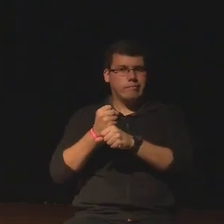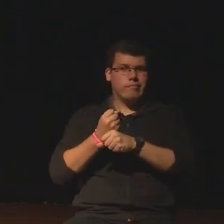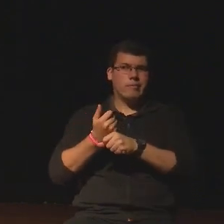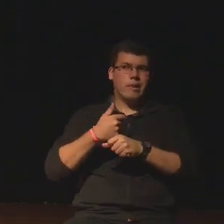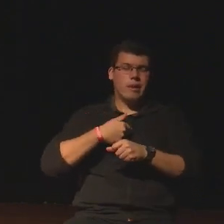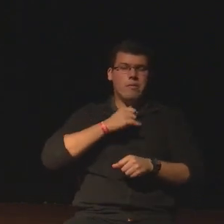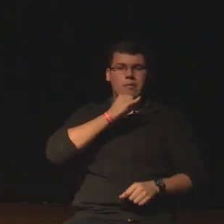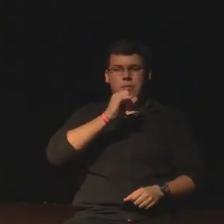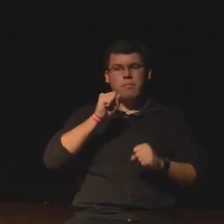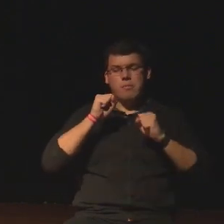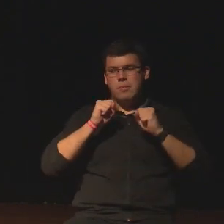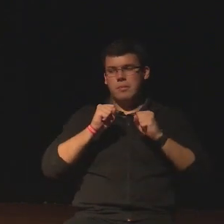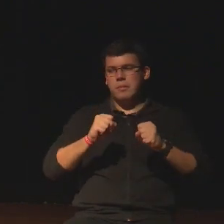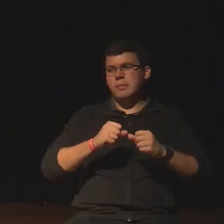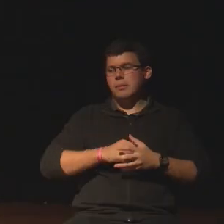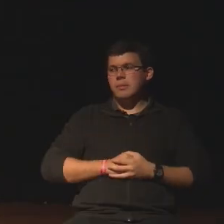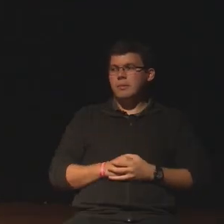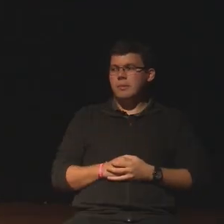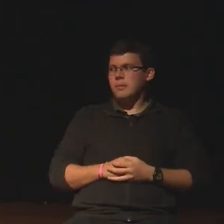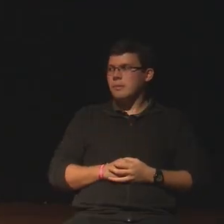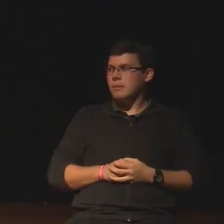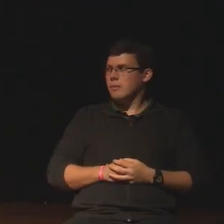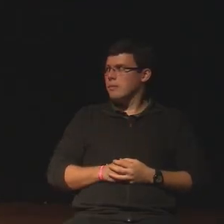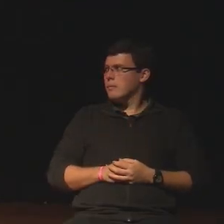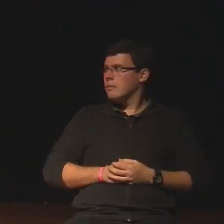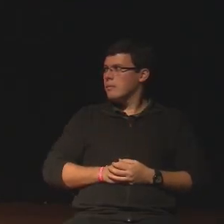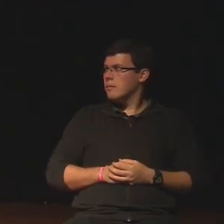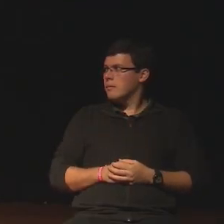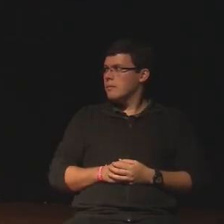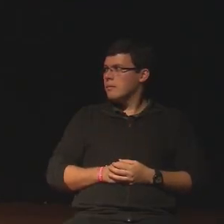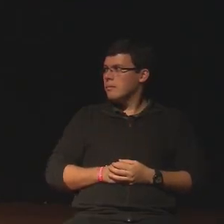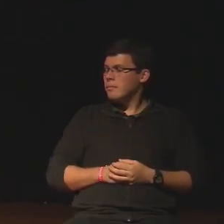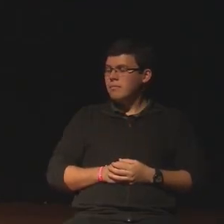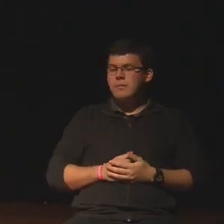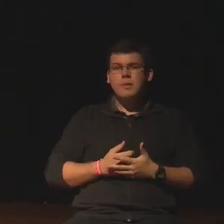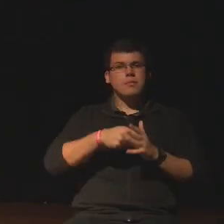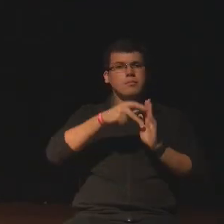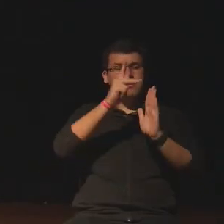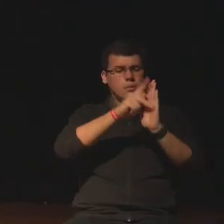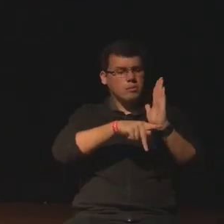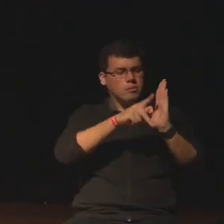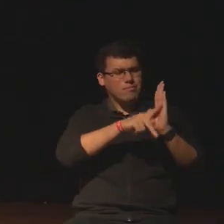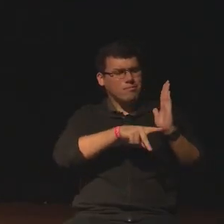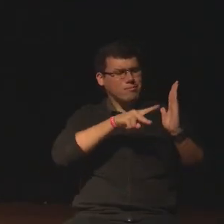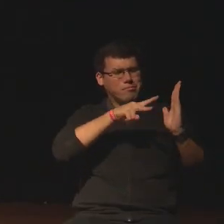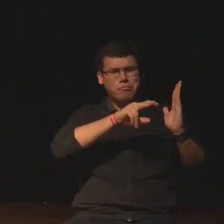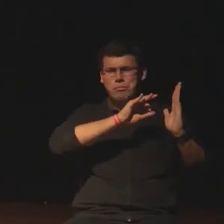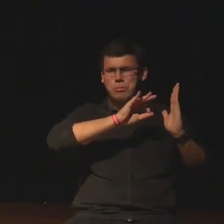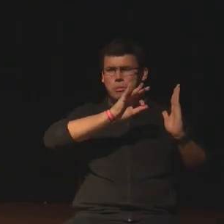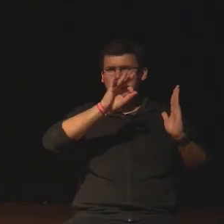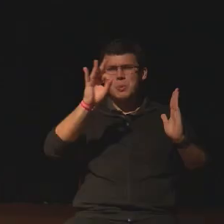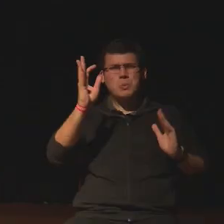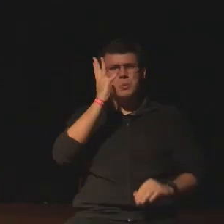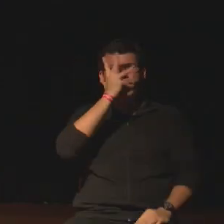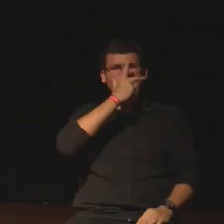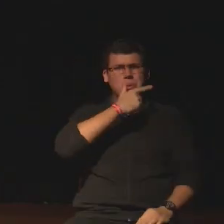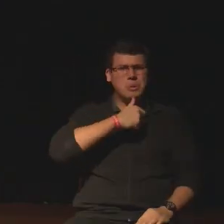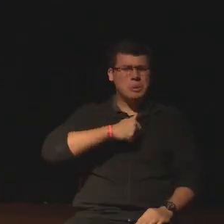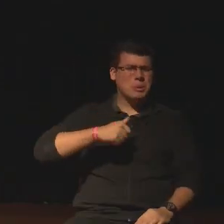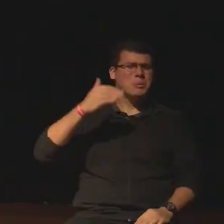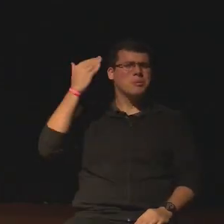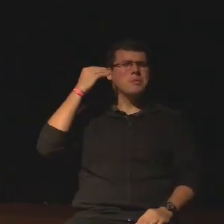coisa. Está muito, muito bonito o projeto de verdade. Eu entendo que é para a ligação dos